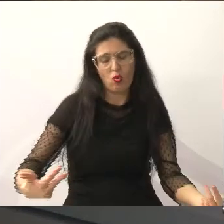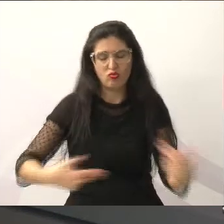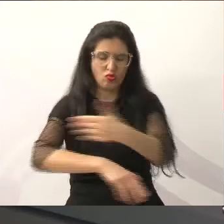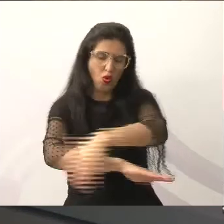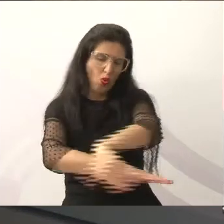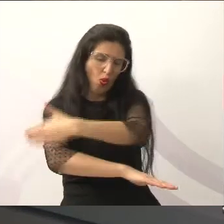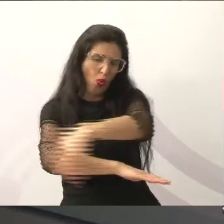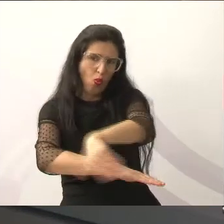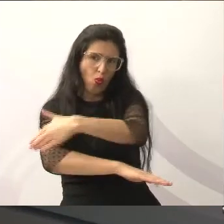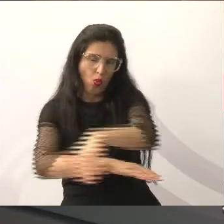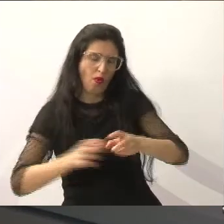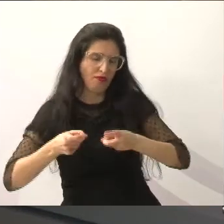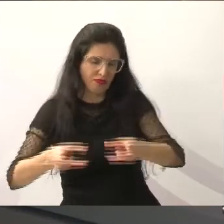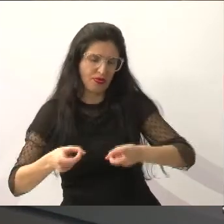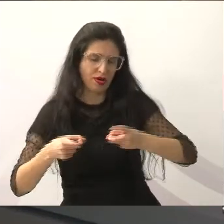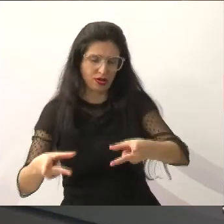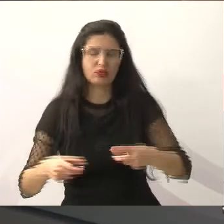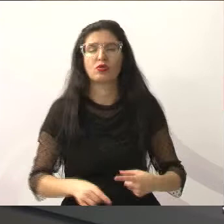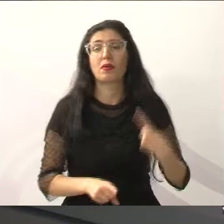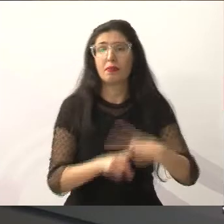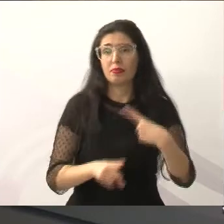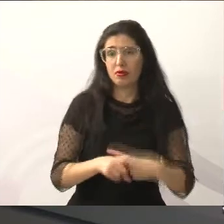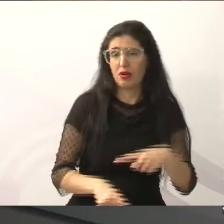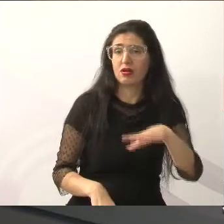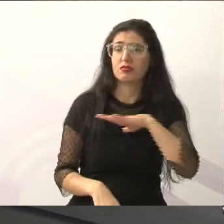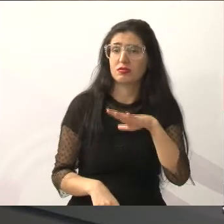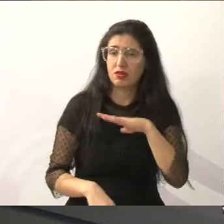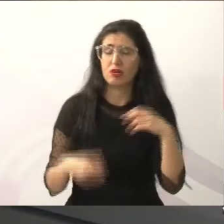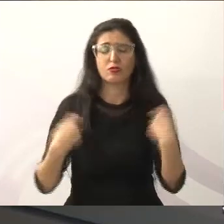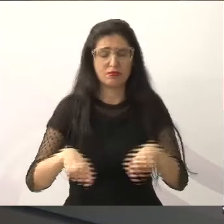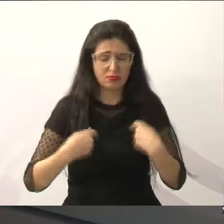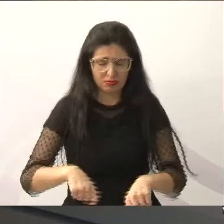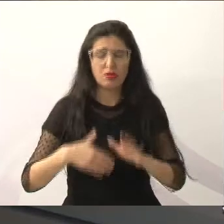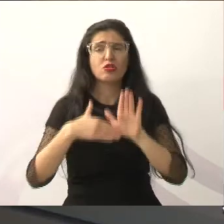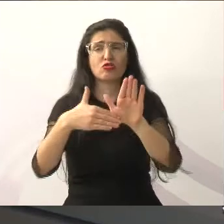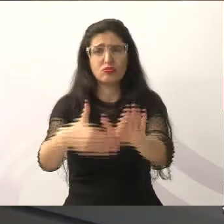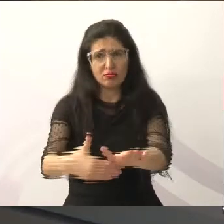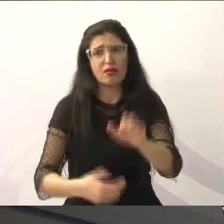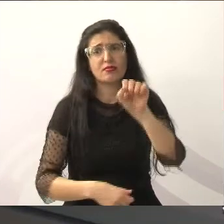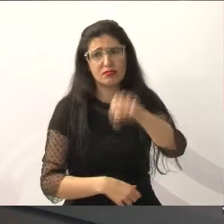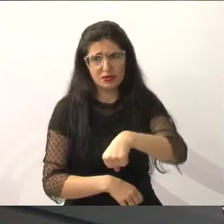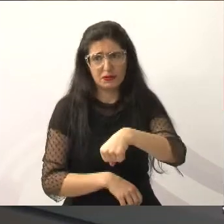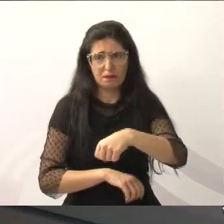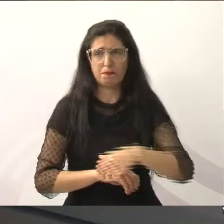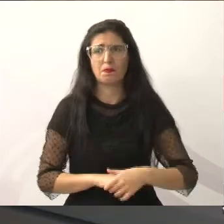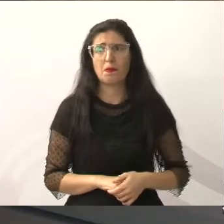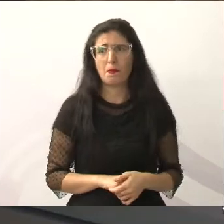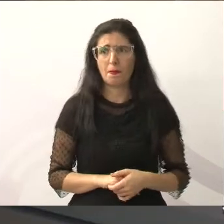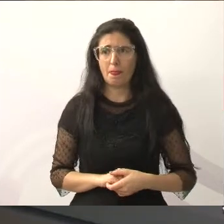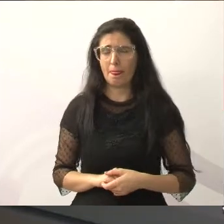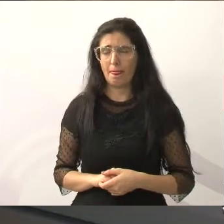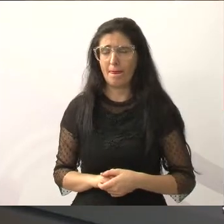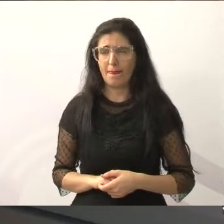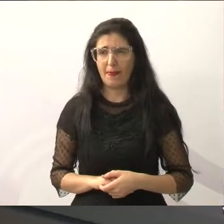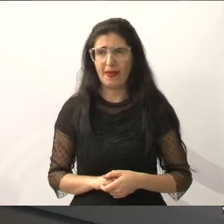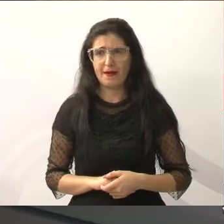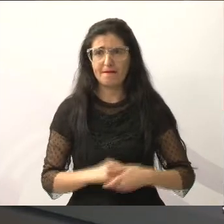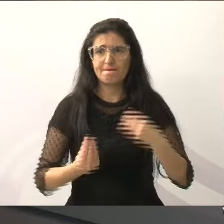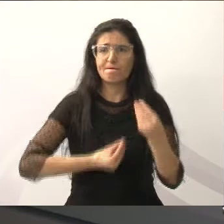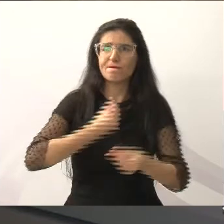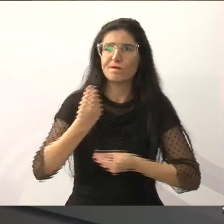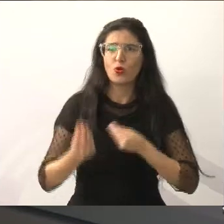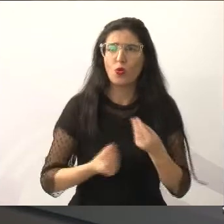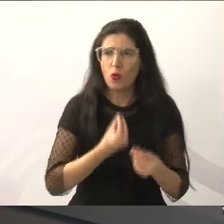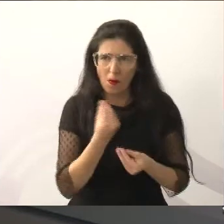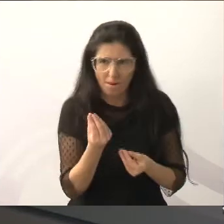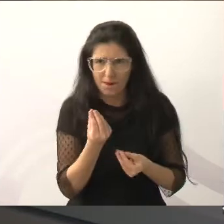porque o município também tem que ajudar, sim, dentro das suas condições, como eu falei. Como é que a gente chega nos comerciantes,